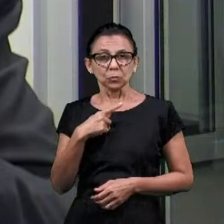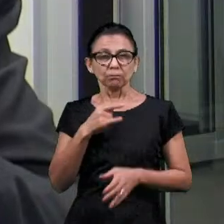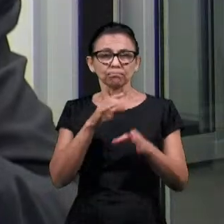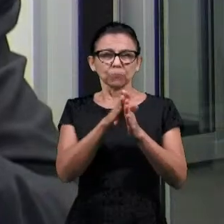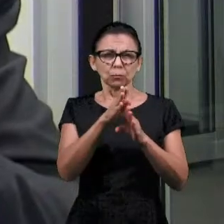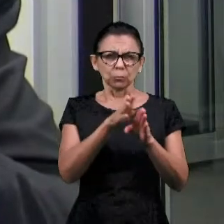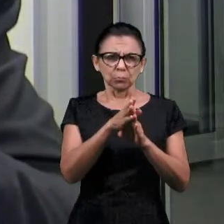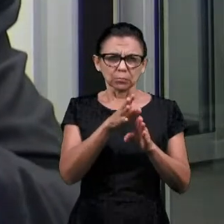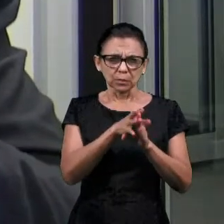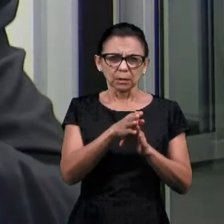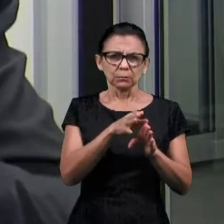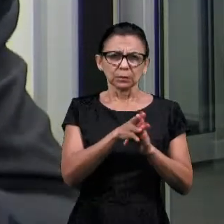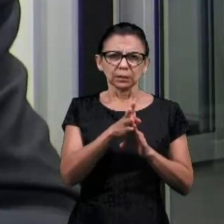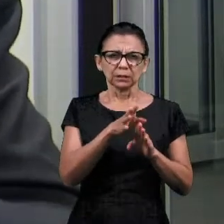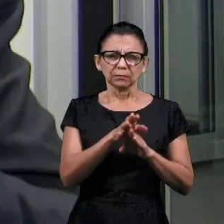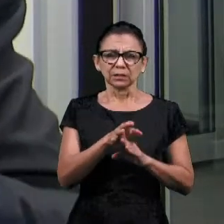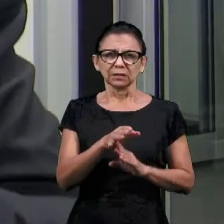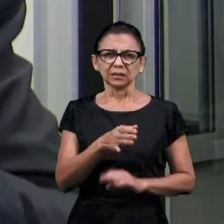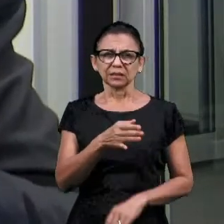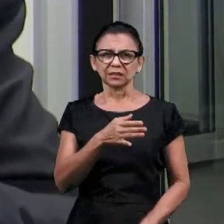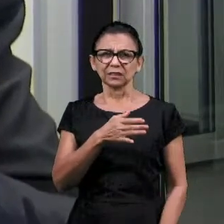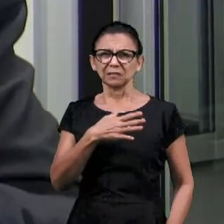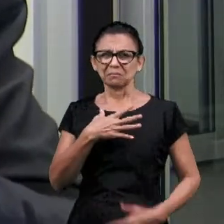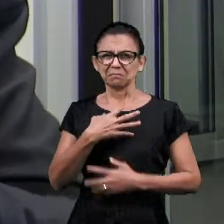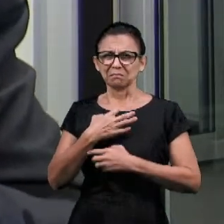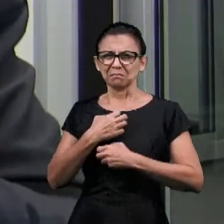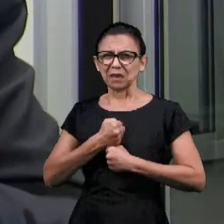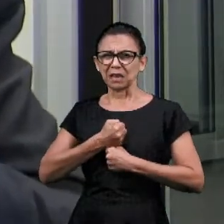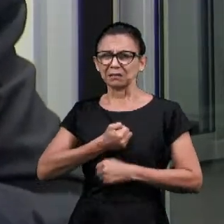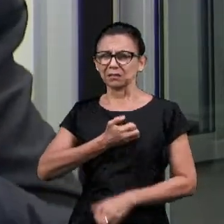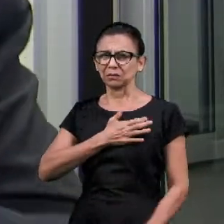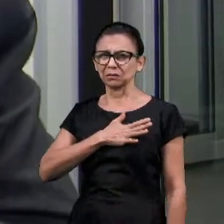superar o amor, você perdeu o rumo daquilo